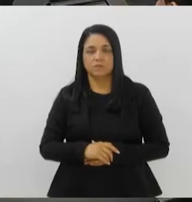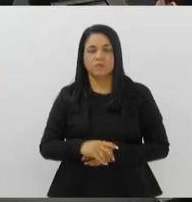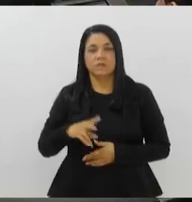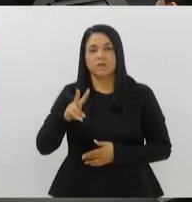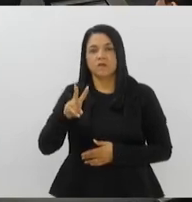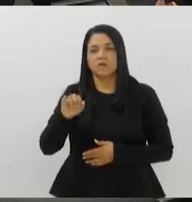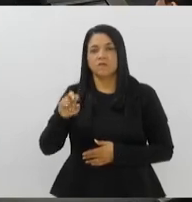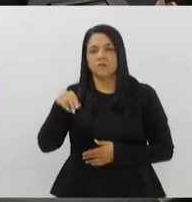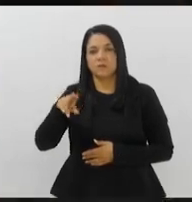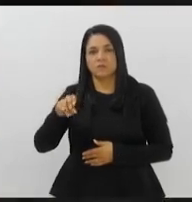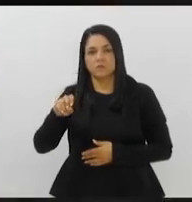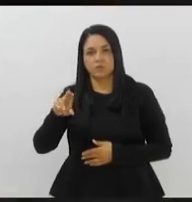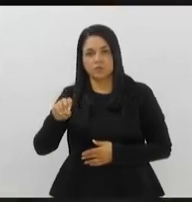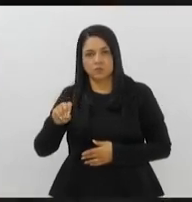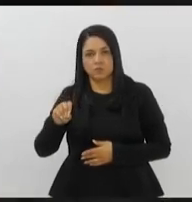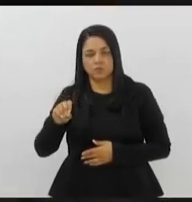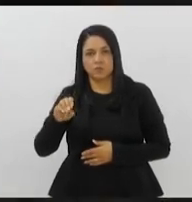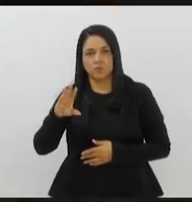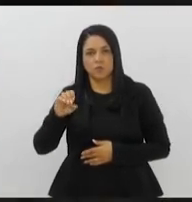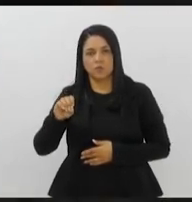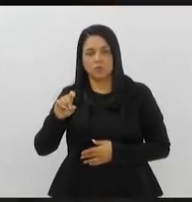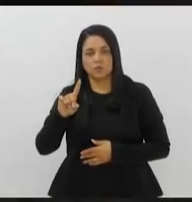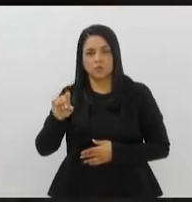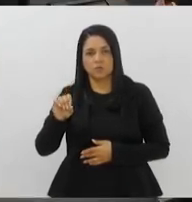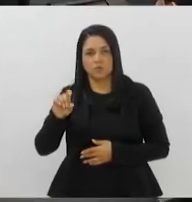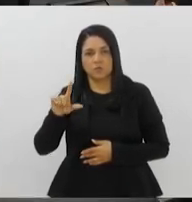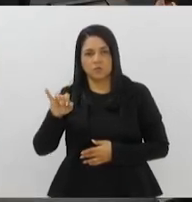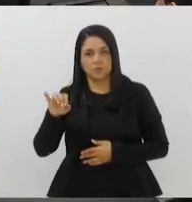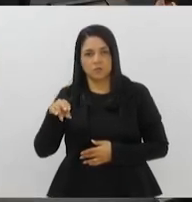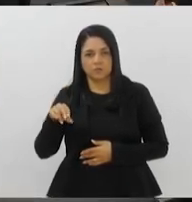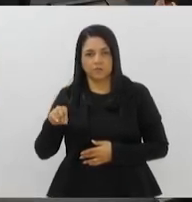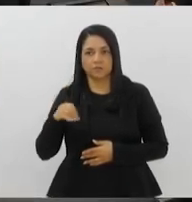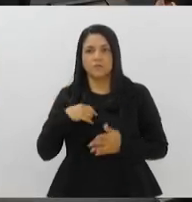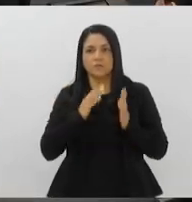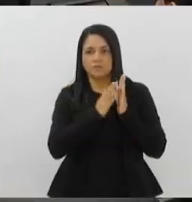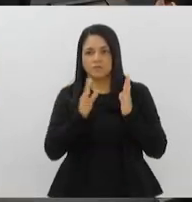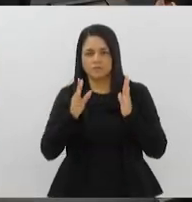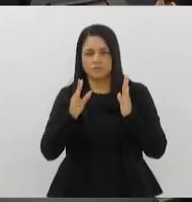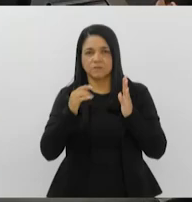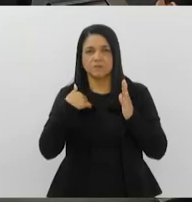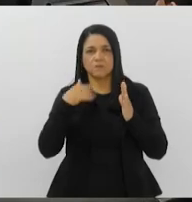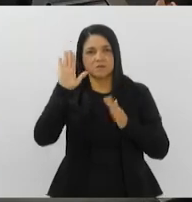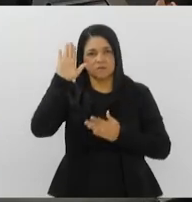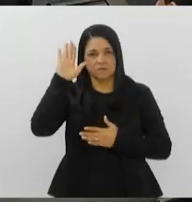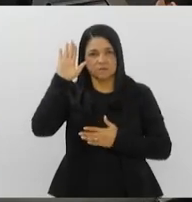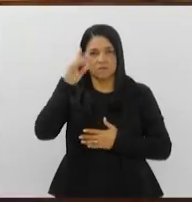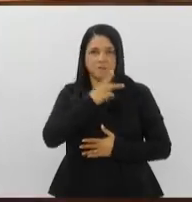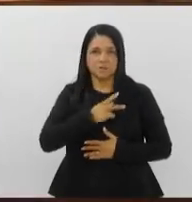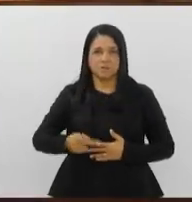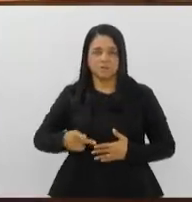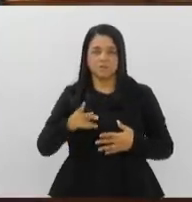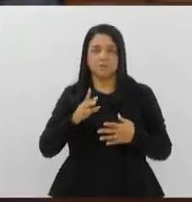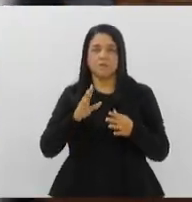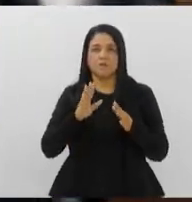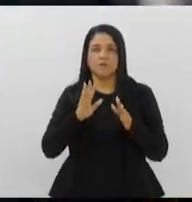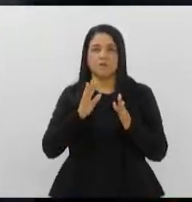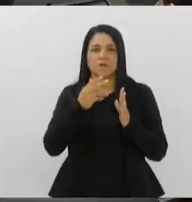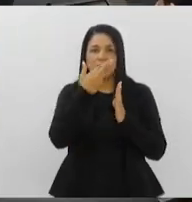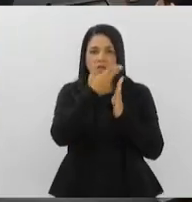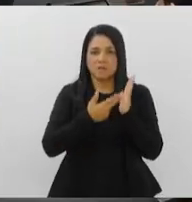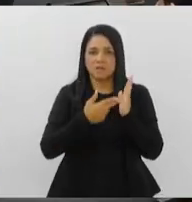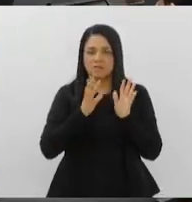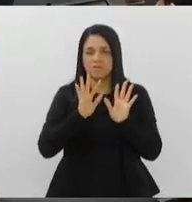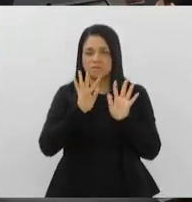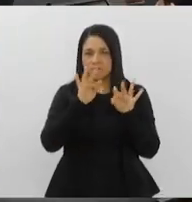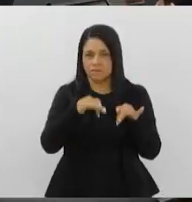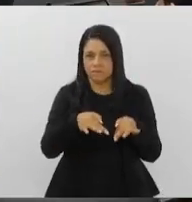Vinícius Cozolino. Questão de ordem, presidente. Pedi a Vossa Excelência para deferir a forma final de redação. A